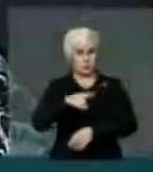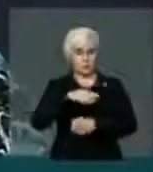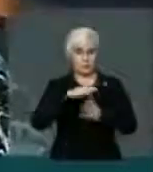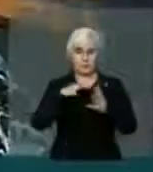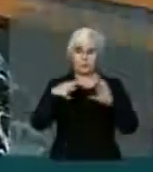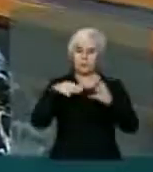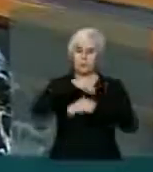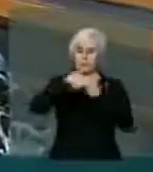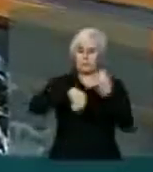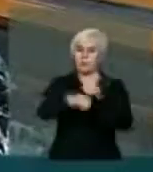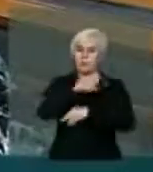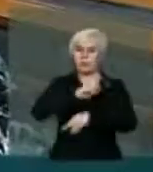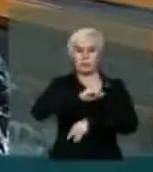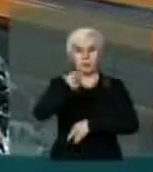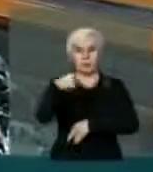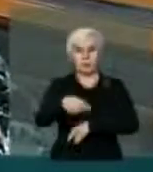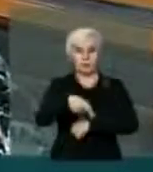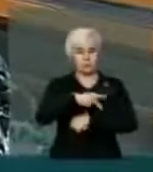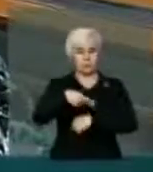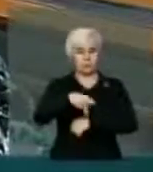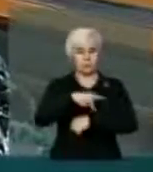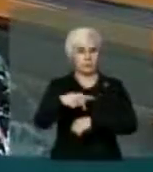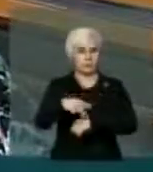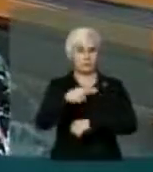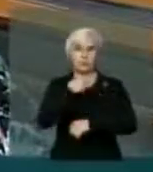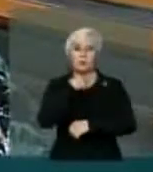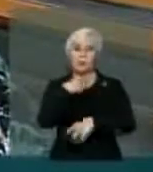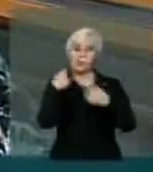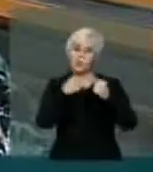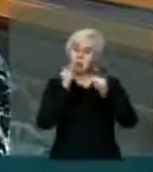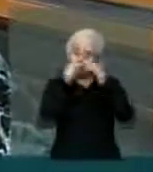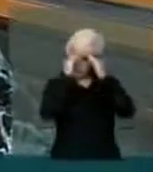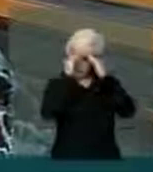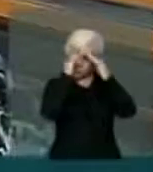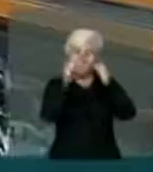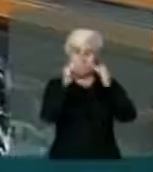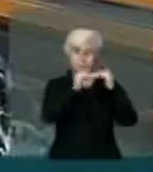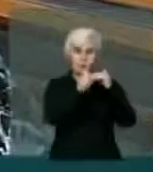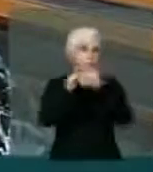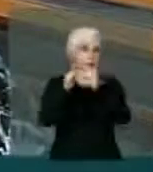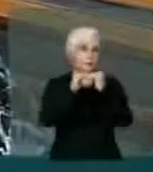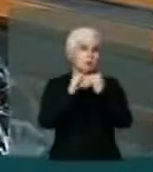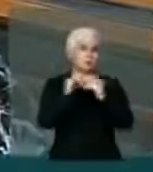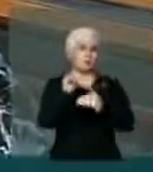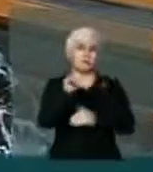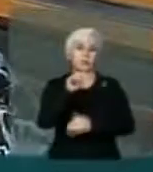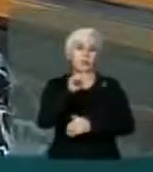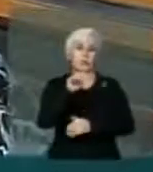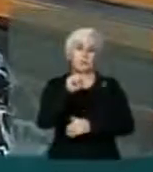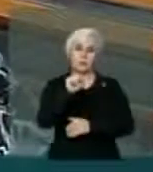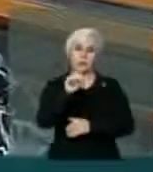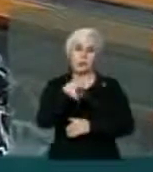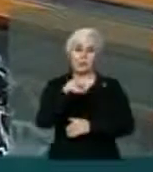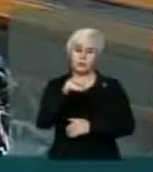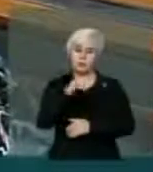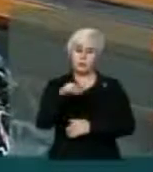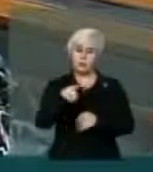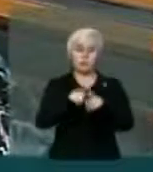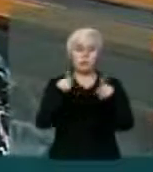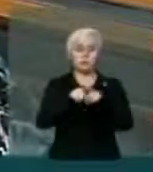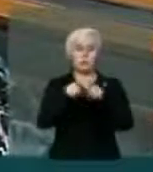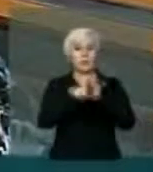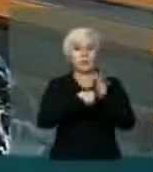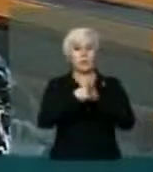pluralismo religioso no país, pelo menos não pode, tem que ter respeitar o princípio da isonomia, né, e sem nenhuma consulta ao